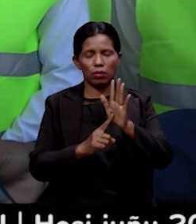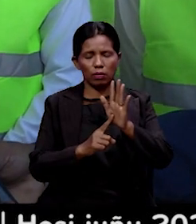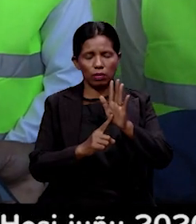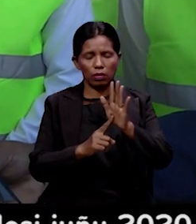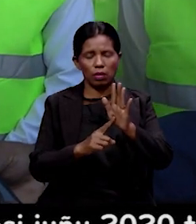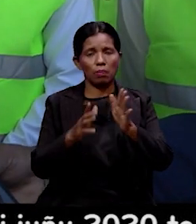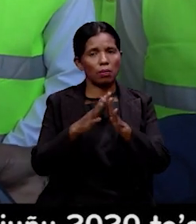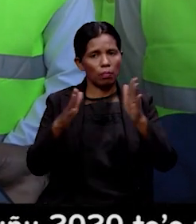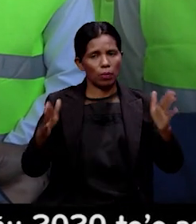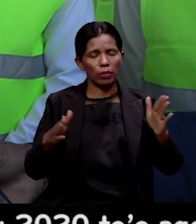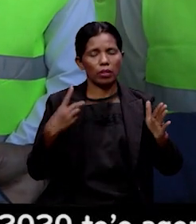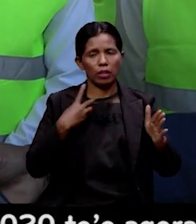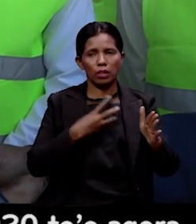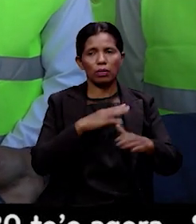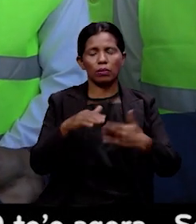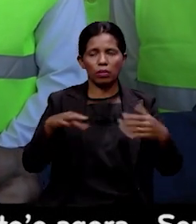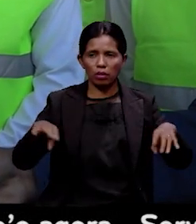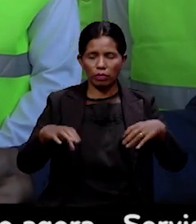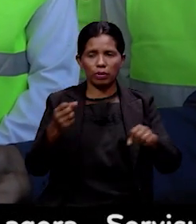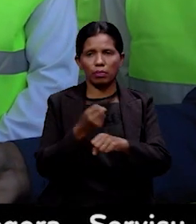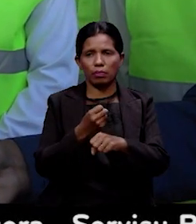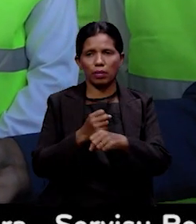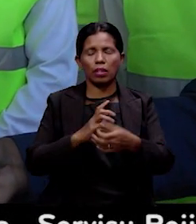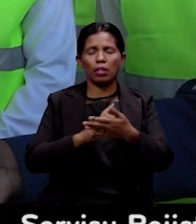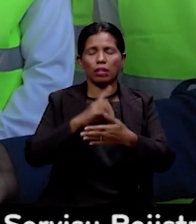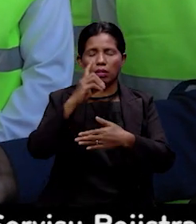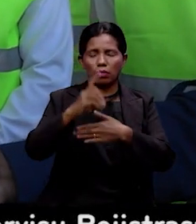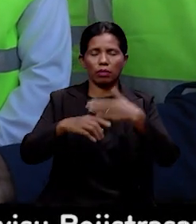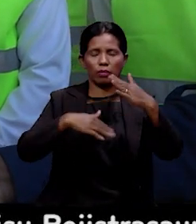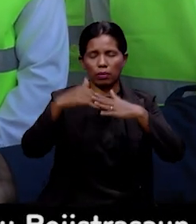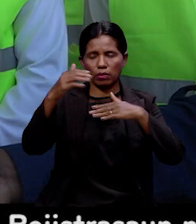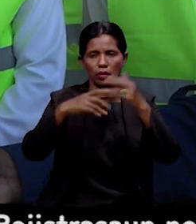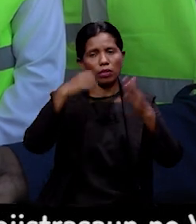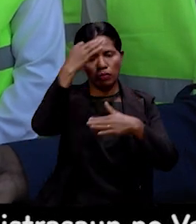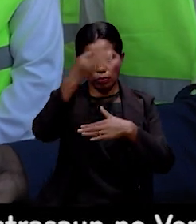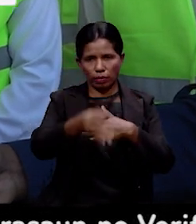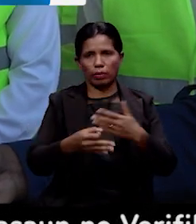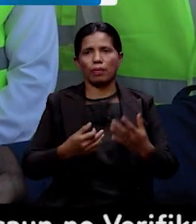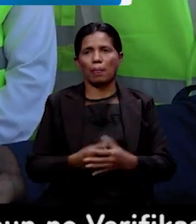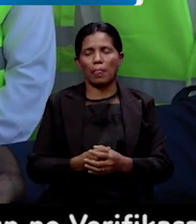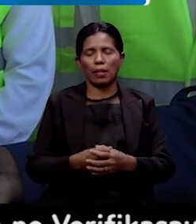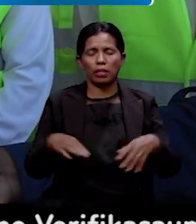ter outro ninho de esforço para desenvolver infraestruturas de futuro aí mais.